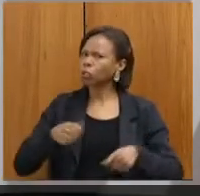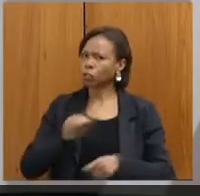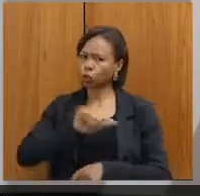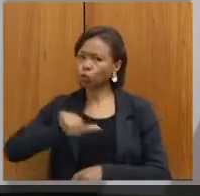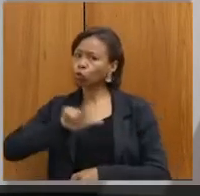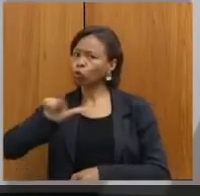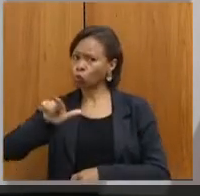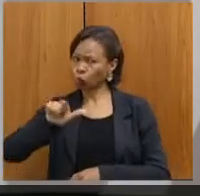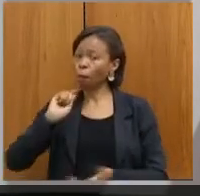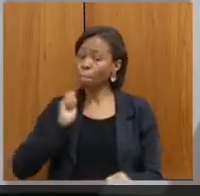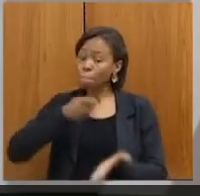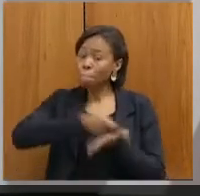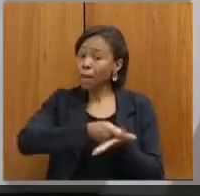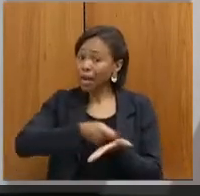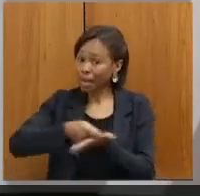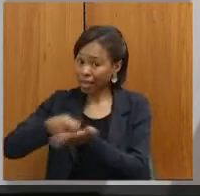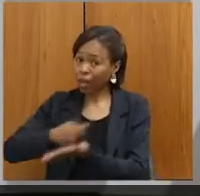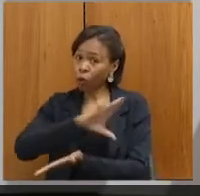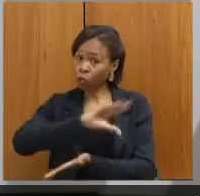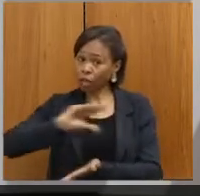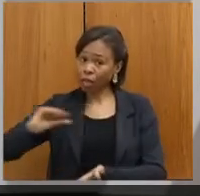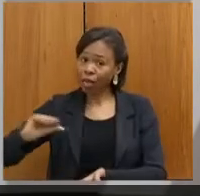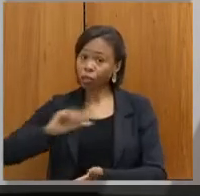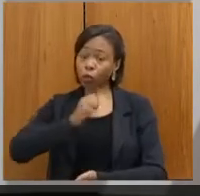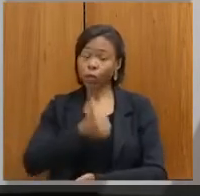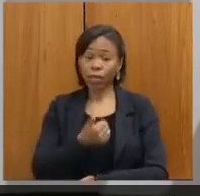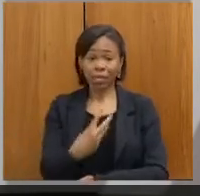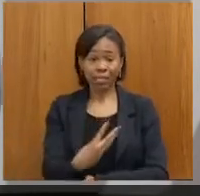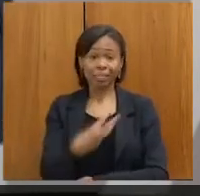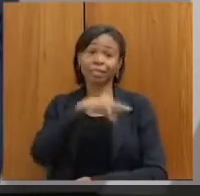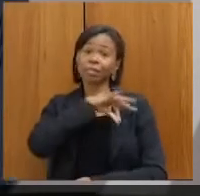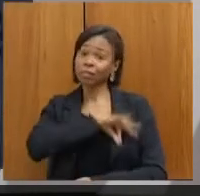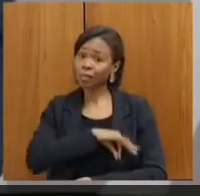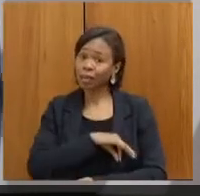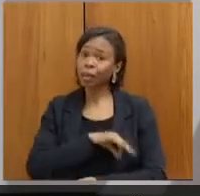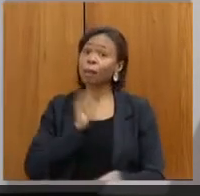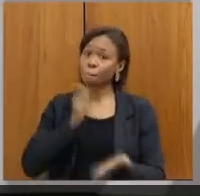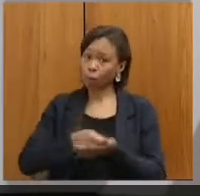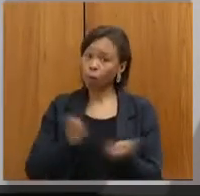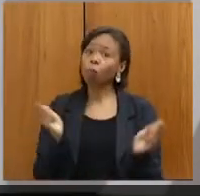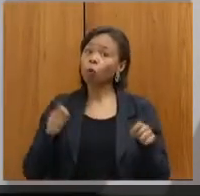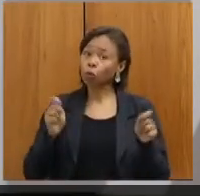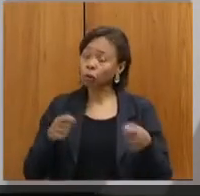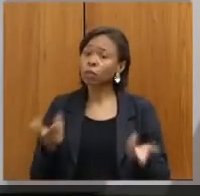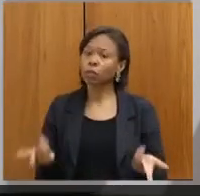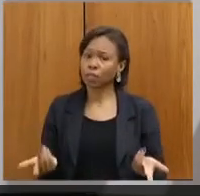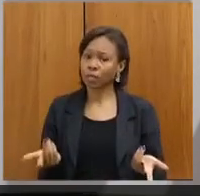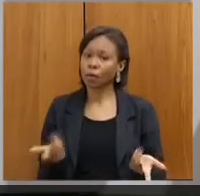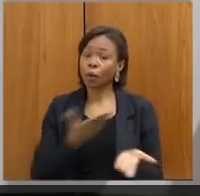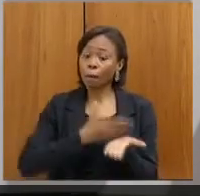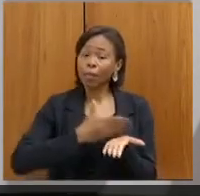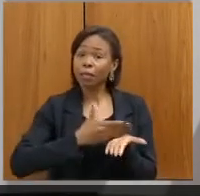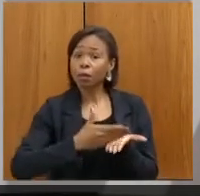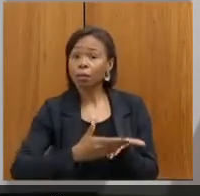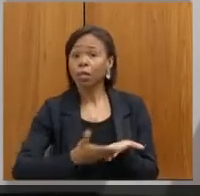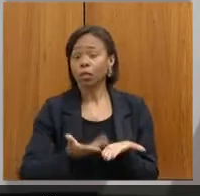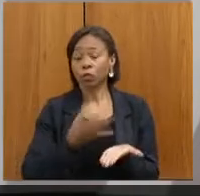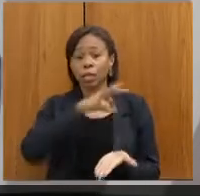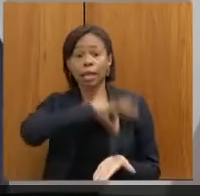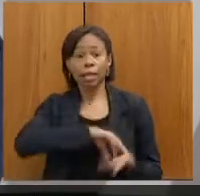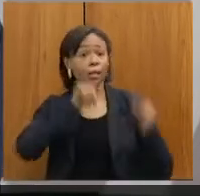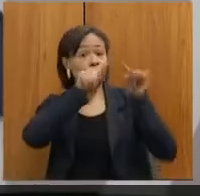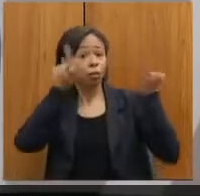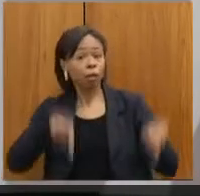os atrás do 13º salário o parcelamento do salário dos Servidores